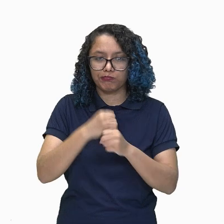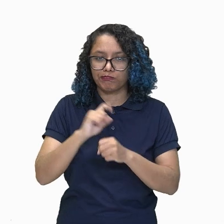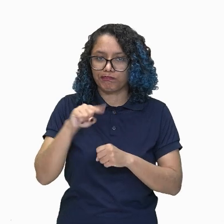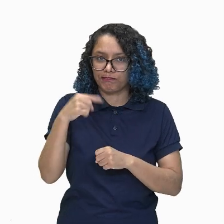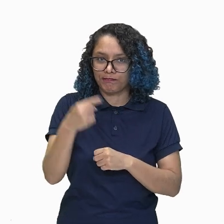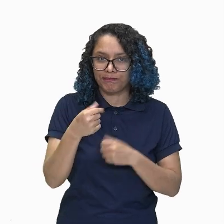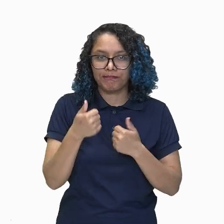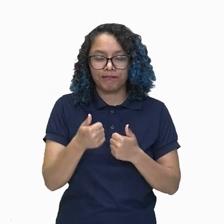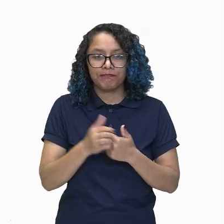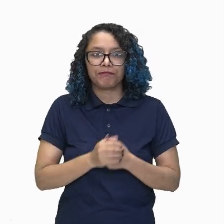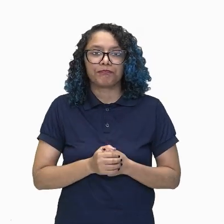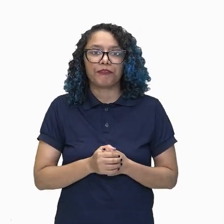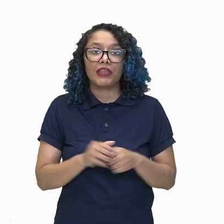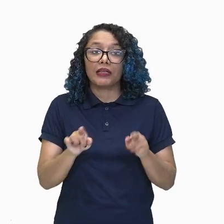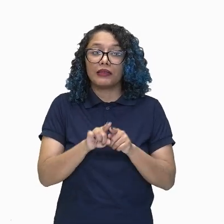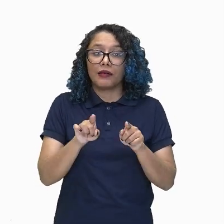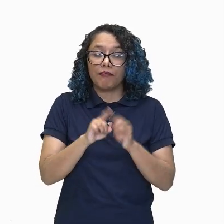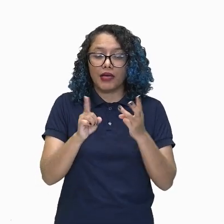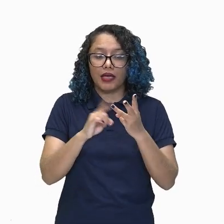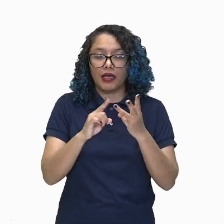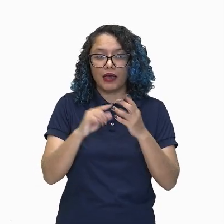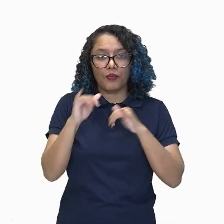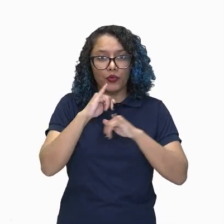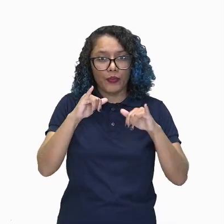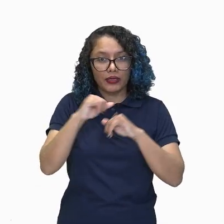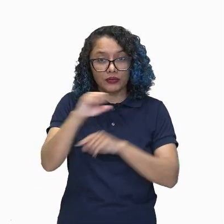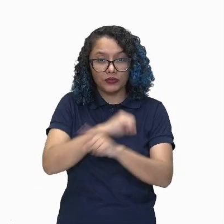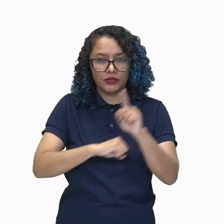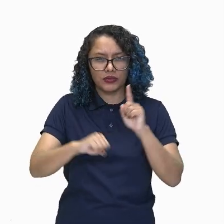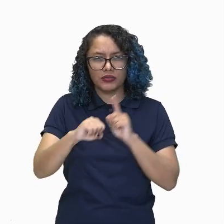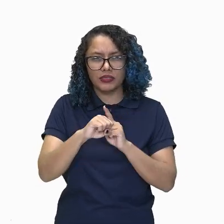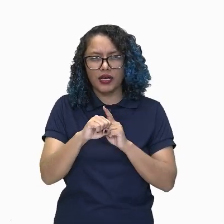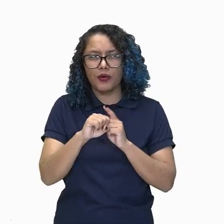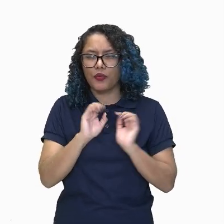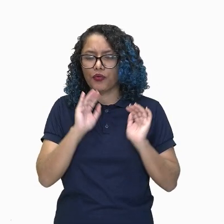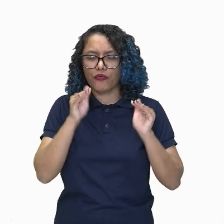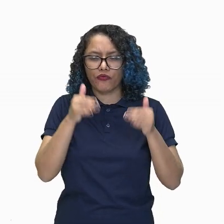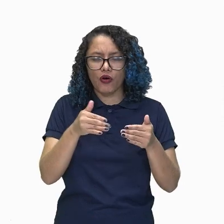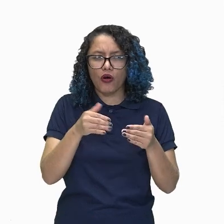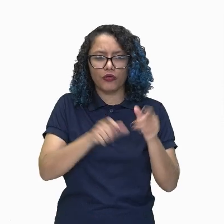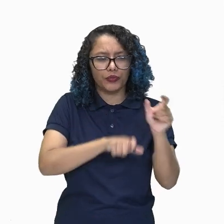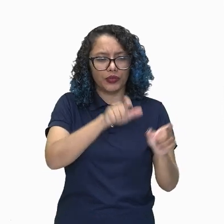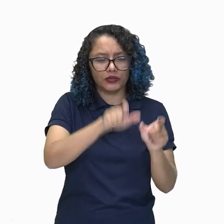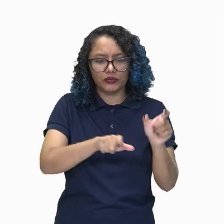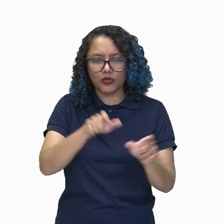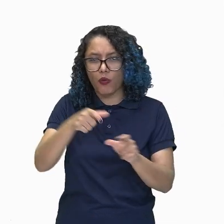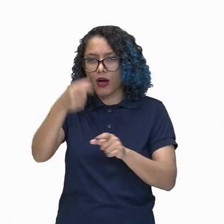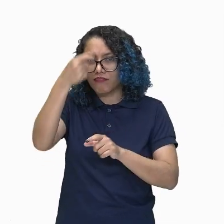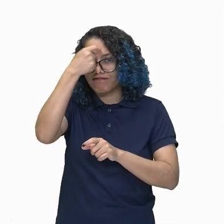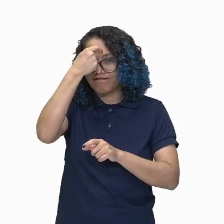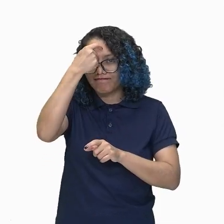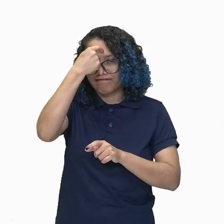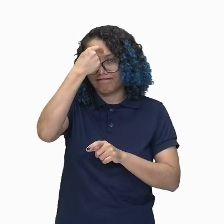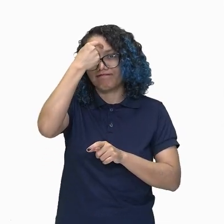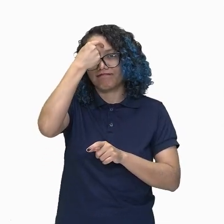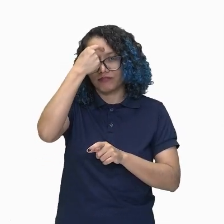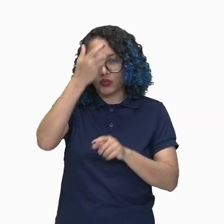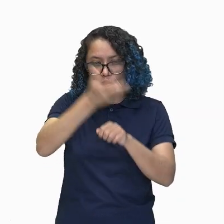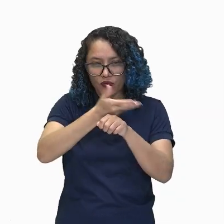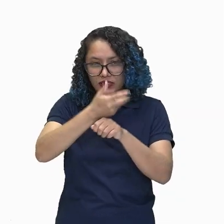A propaganda social, quando ela tenta conscientizar as pessoas, né, de determinada